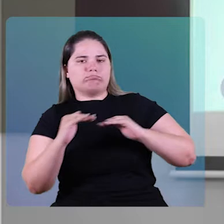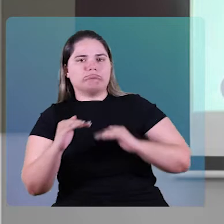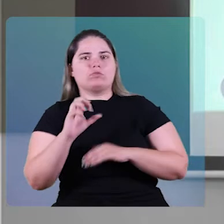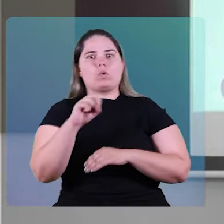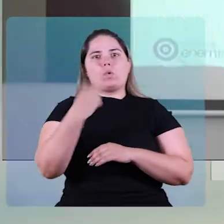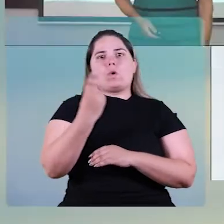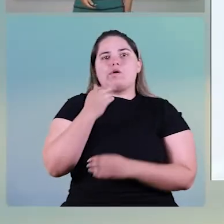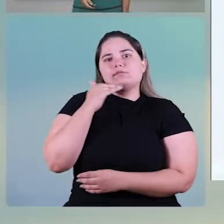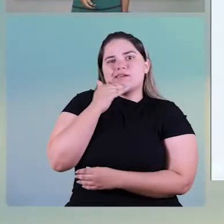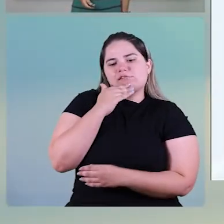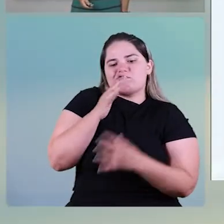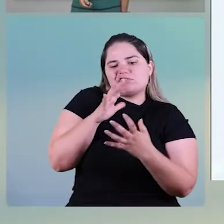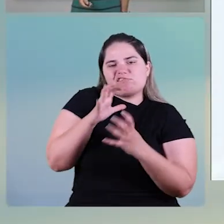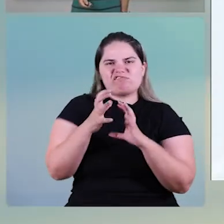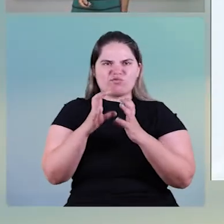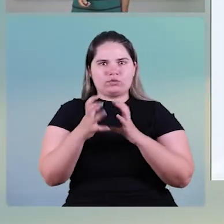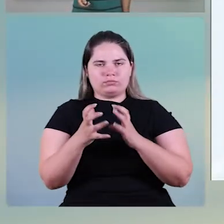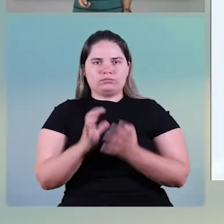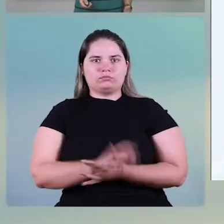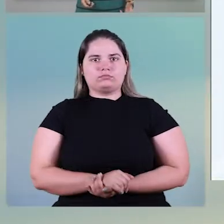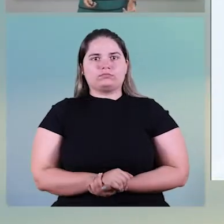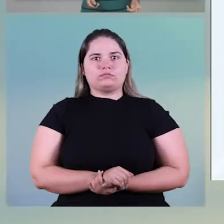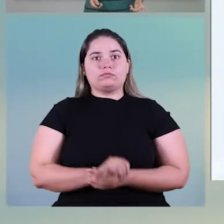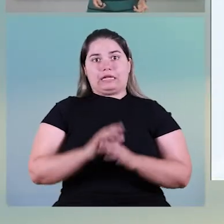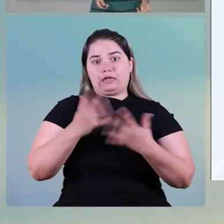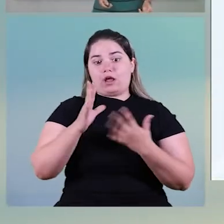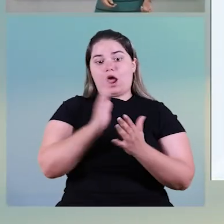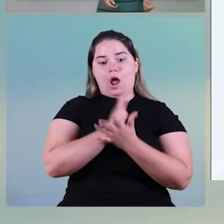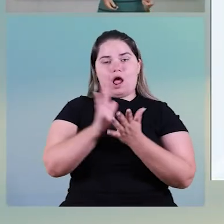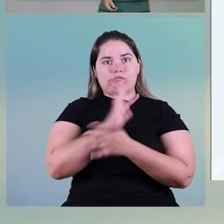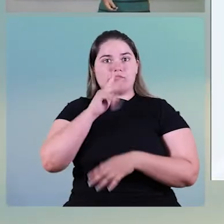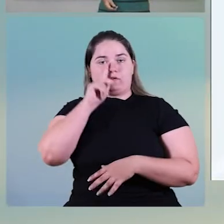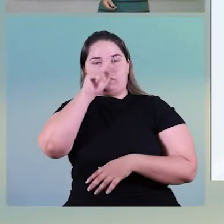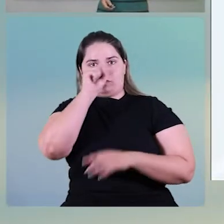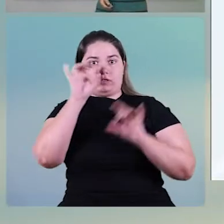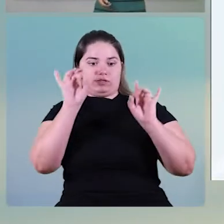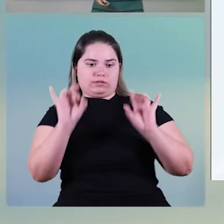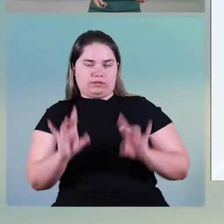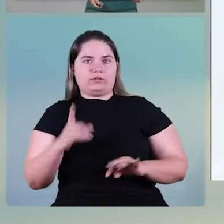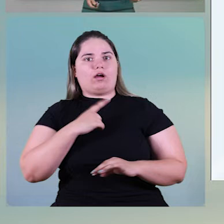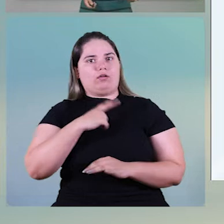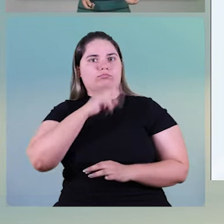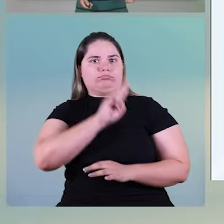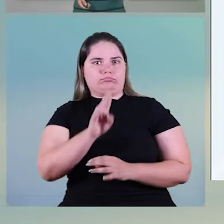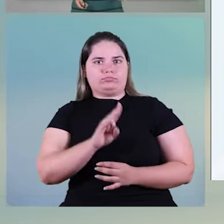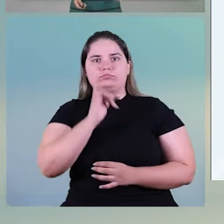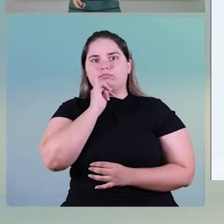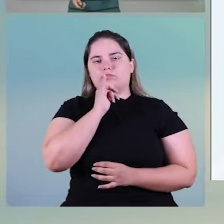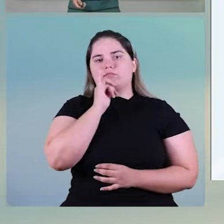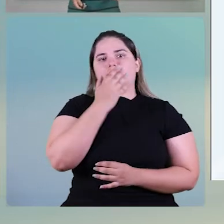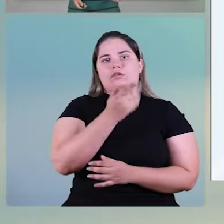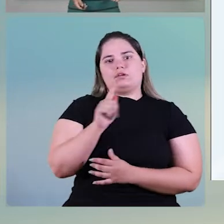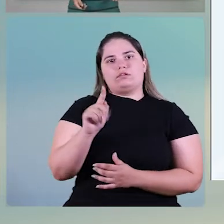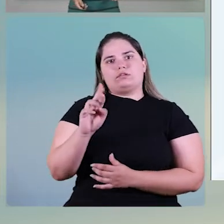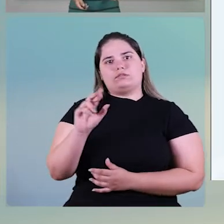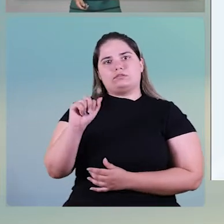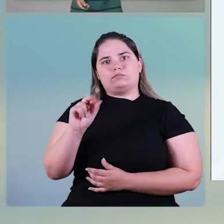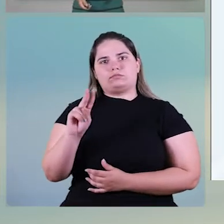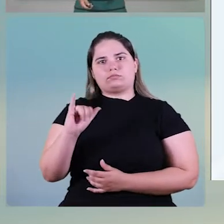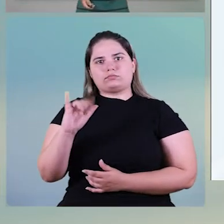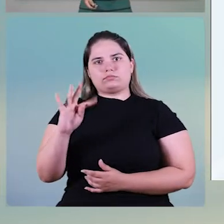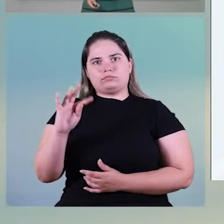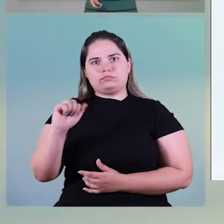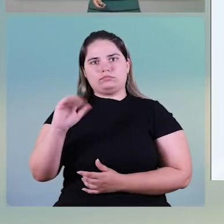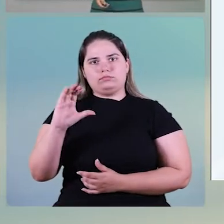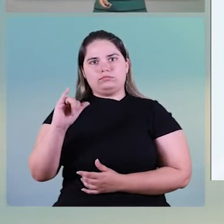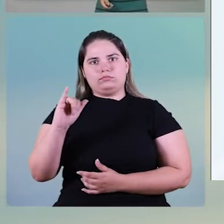deformação. Algumas forças especiais, nomes especiais. A força gravitacional, que